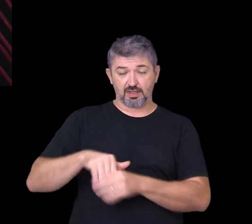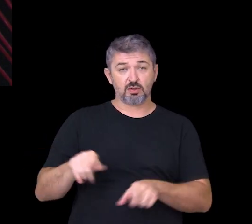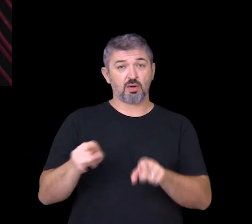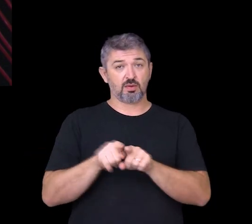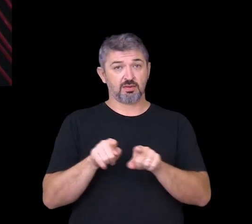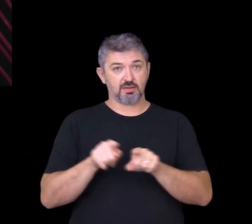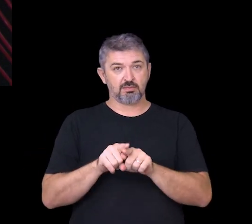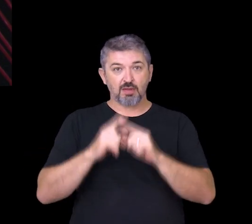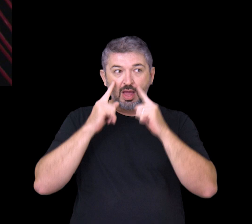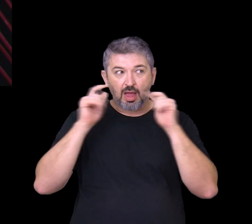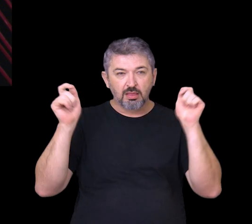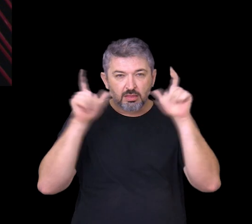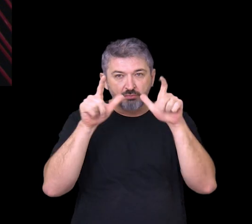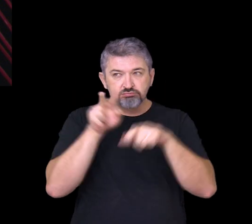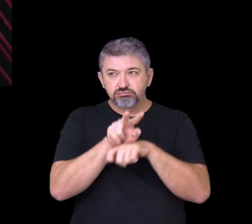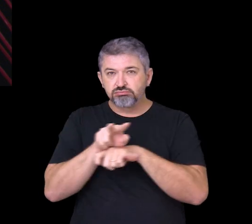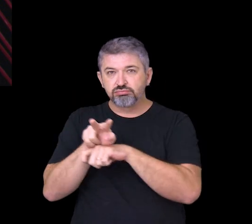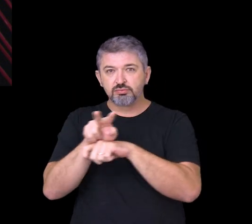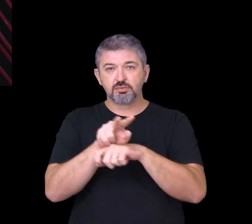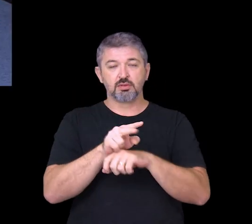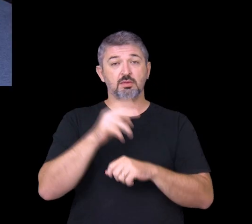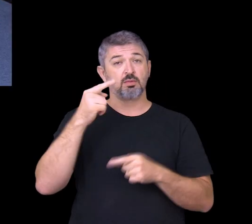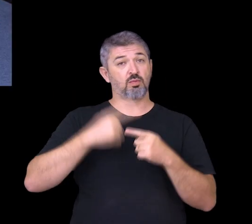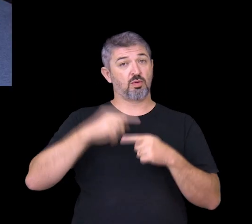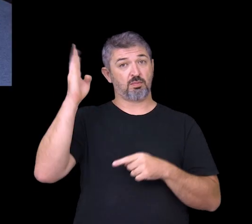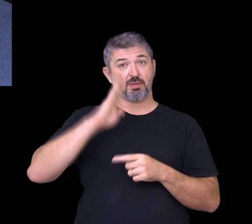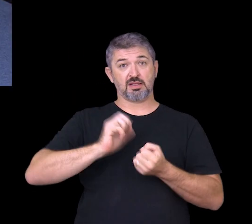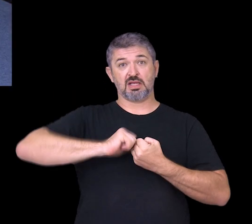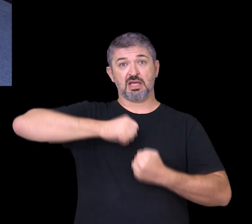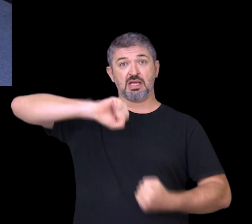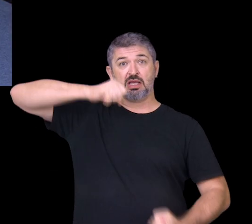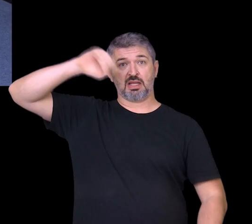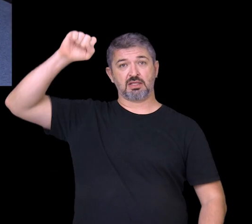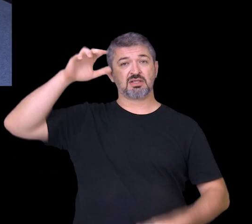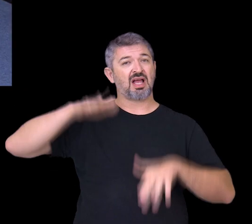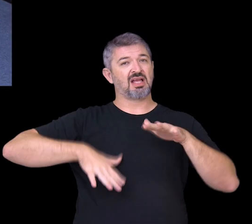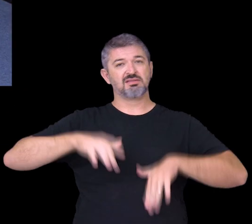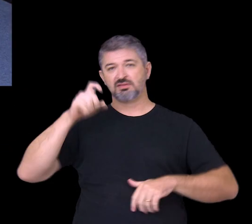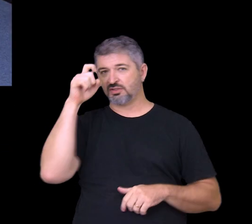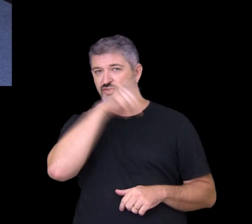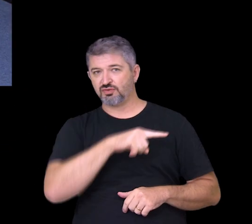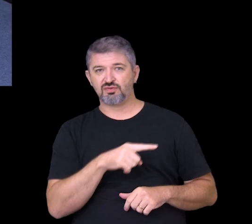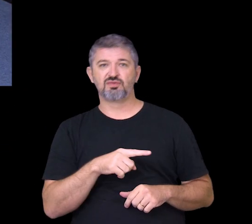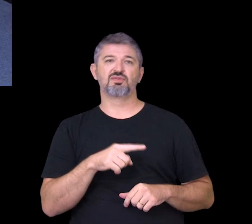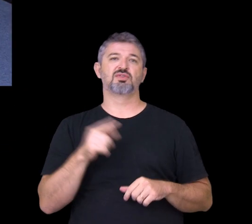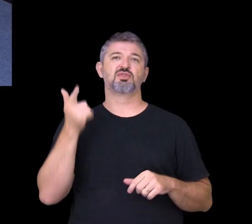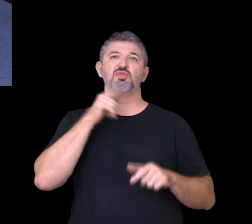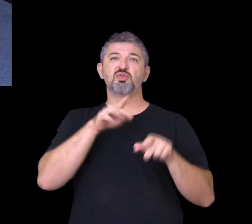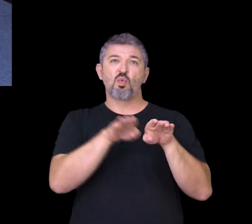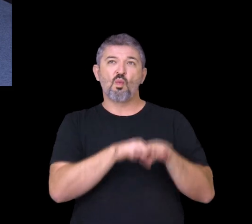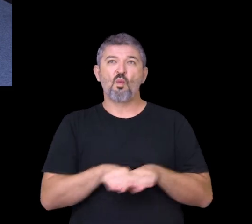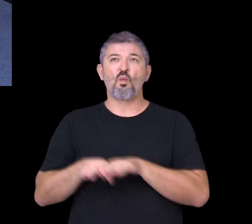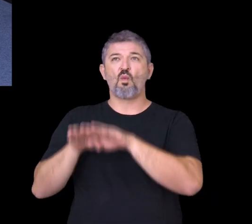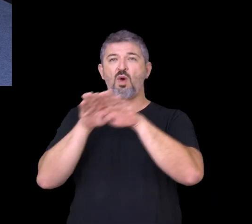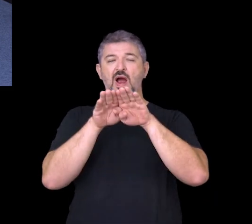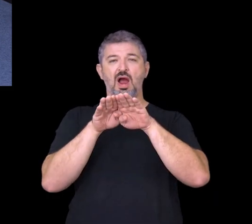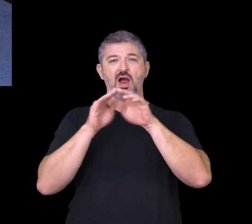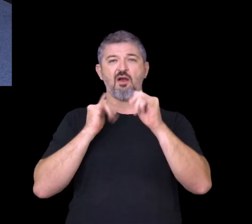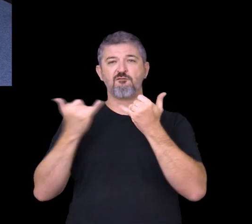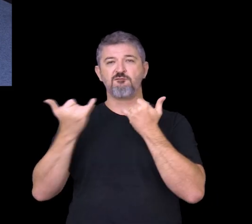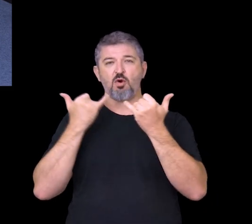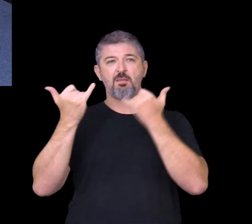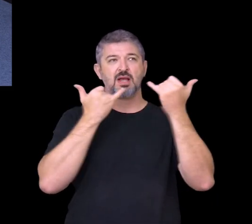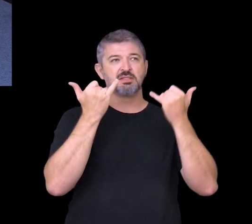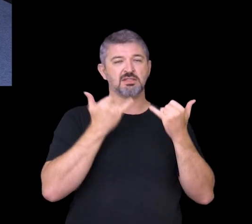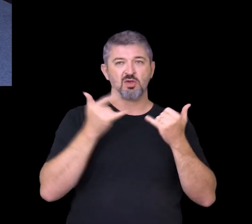Público Eleitoral, tendo que estar alerta. Nós temos um país muito grande que tem muita dificuldade de ter uma simetria da